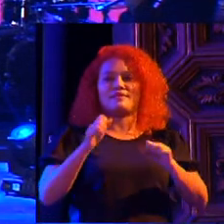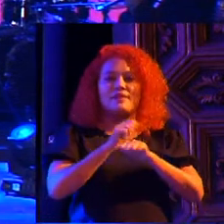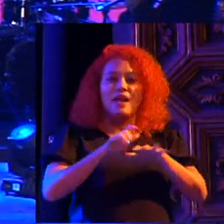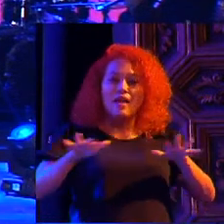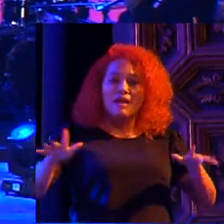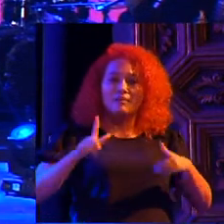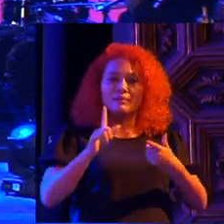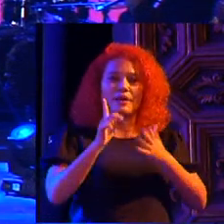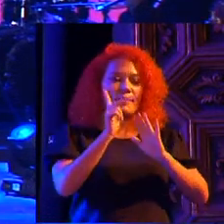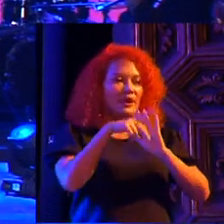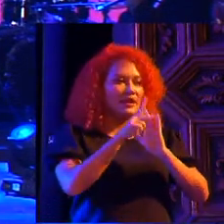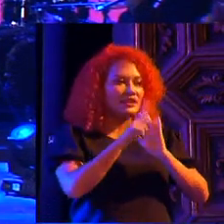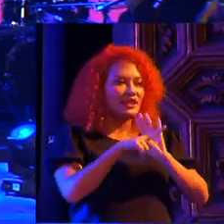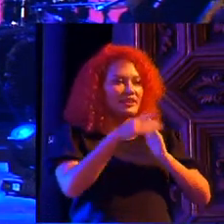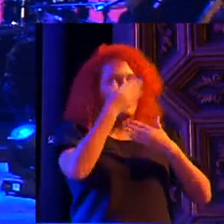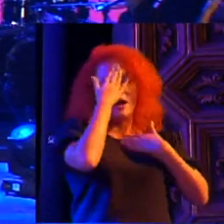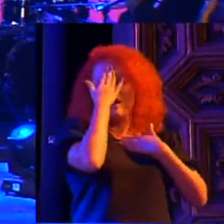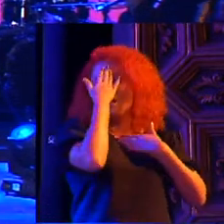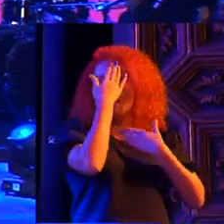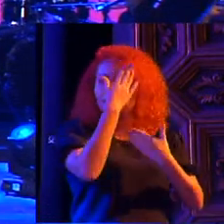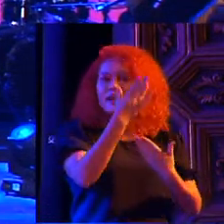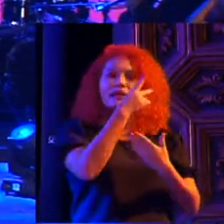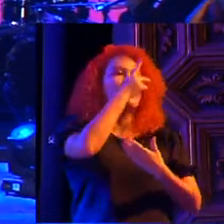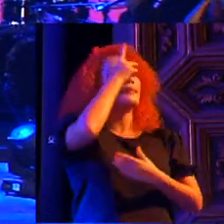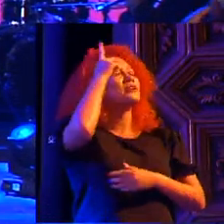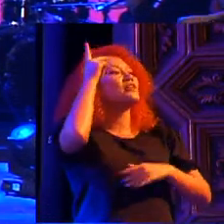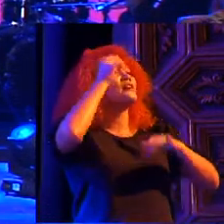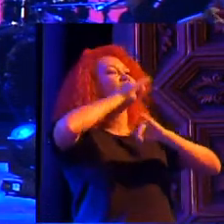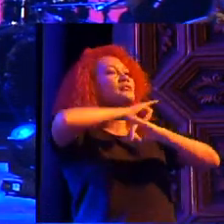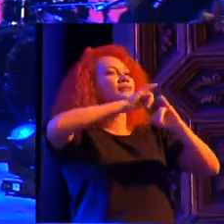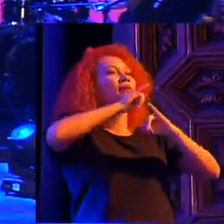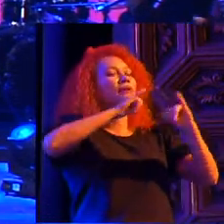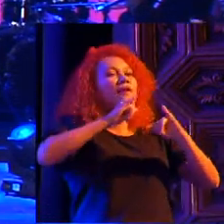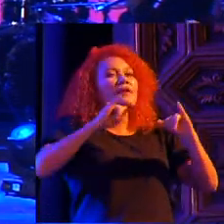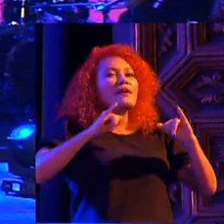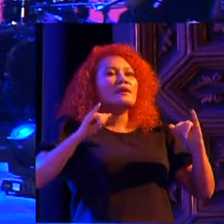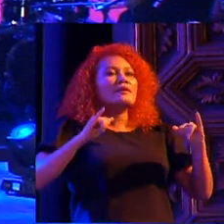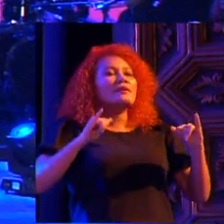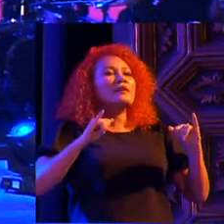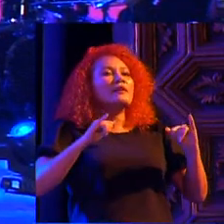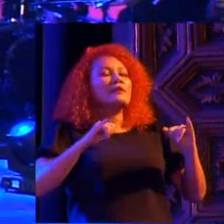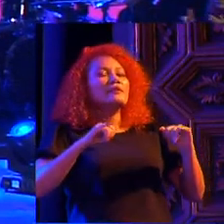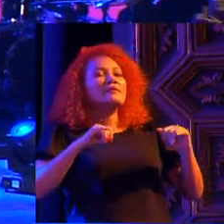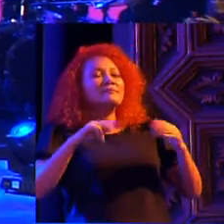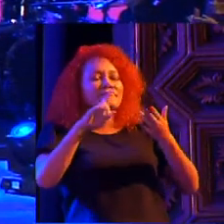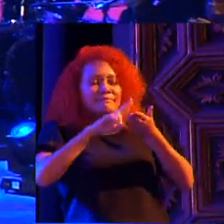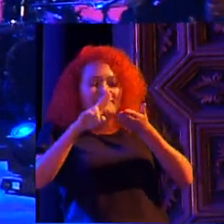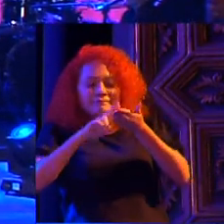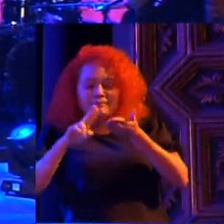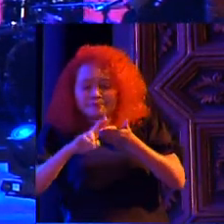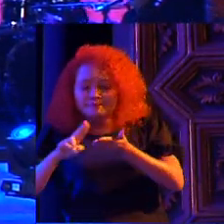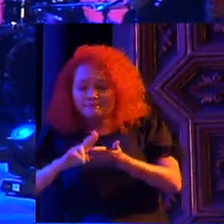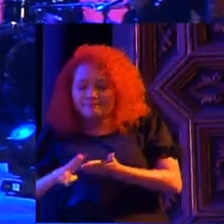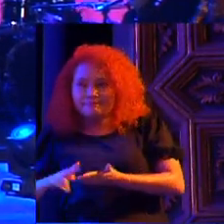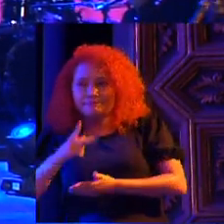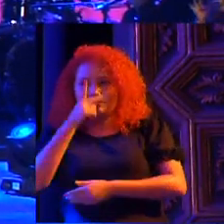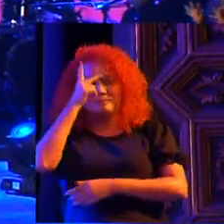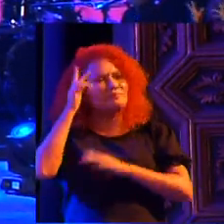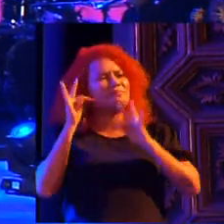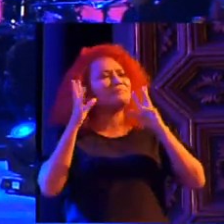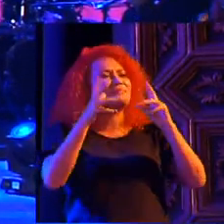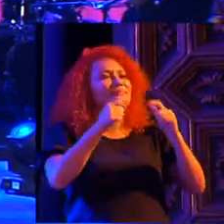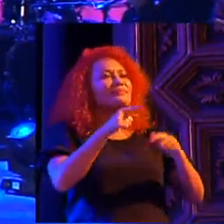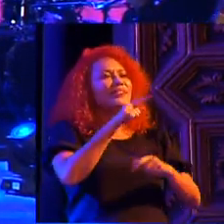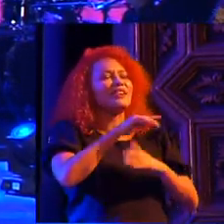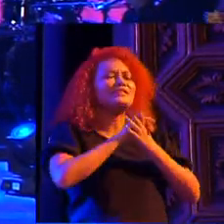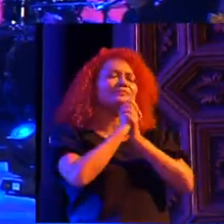de projeto. Muito obrigado também a todo o pessoal do marketing, que é maravilhoso, João de Deus, Michele, Raíssa, Amanda e todo mundo. Vocês estão